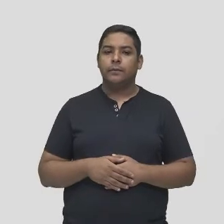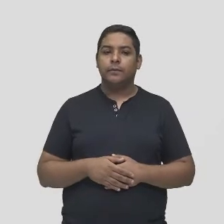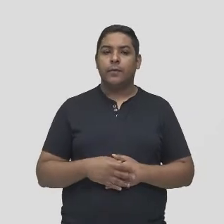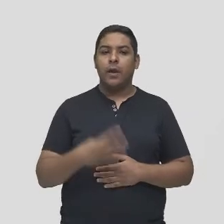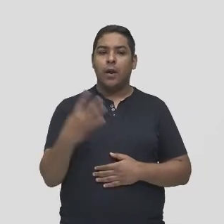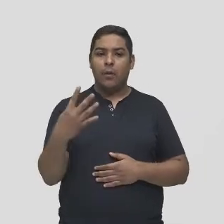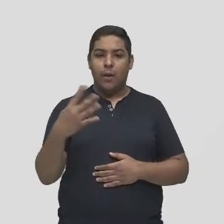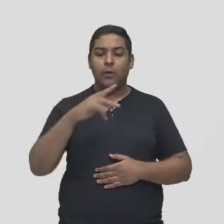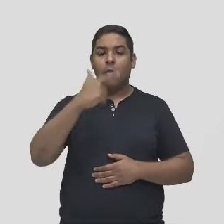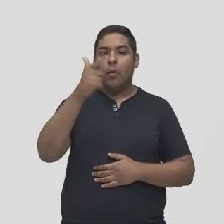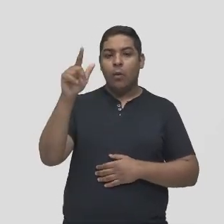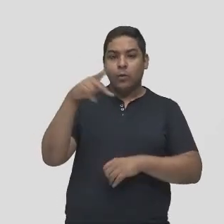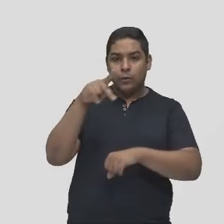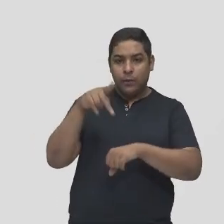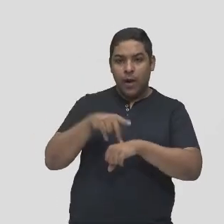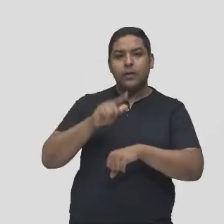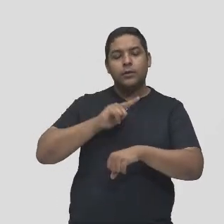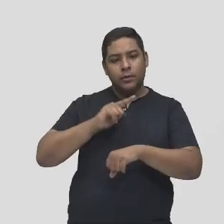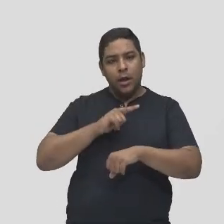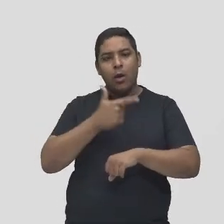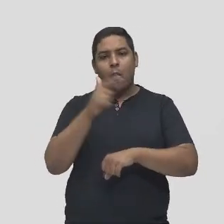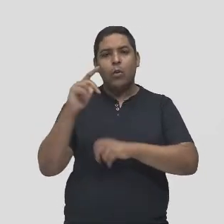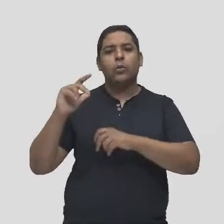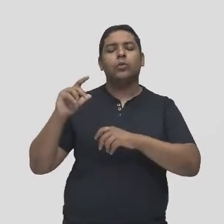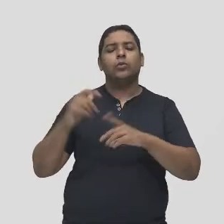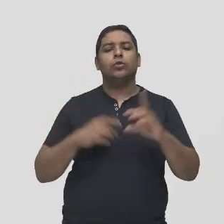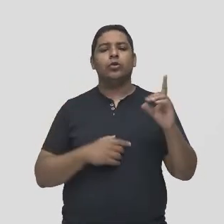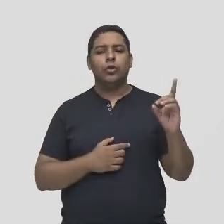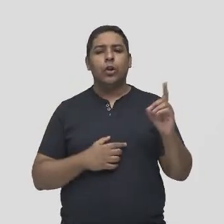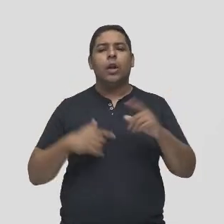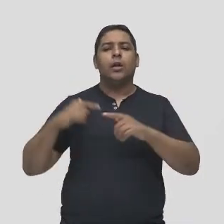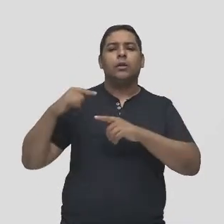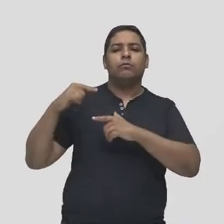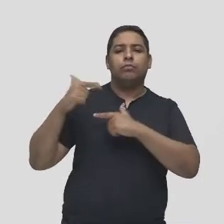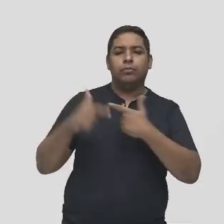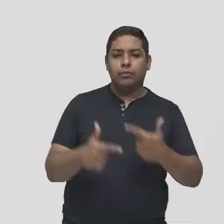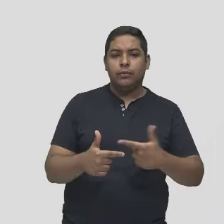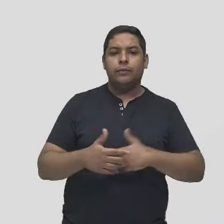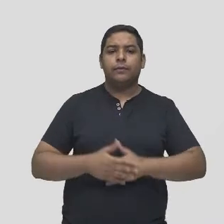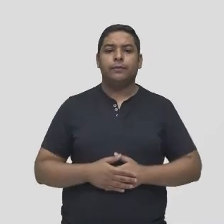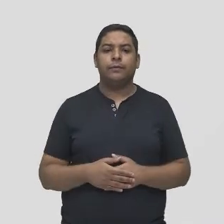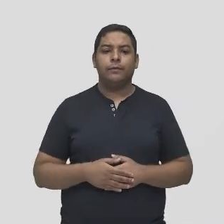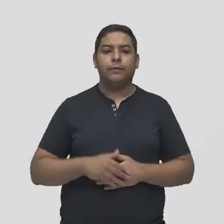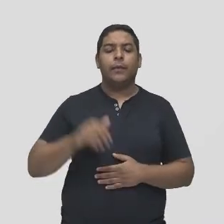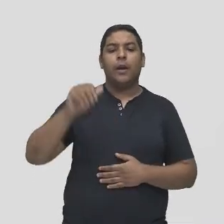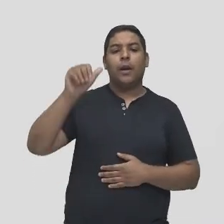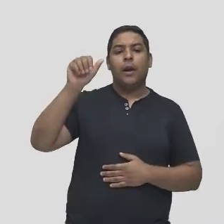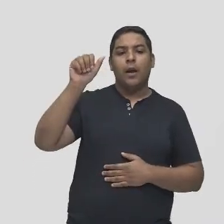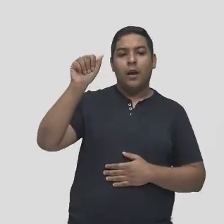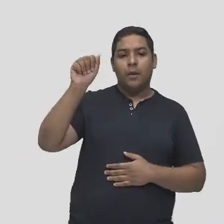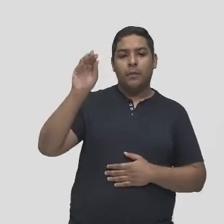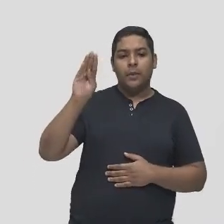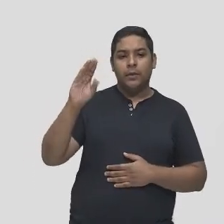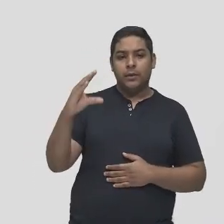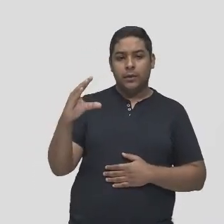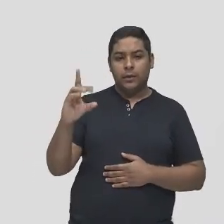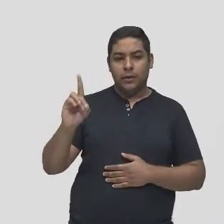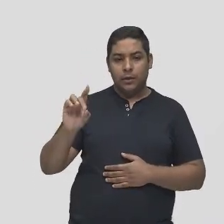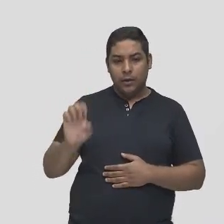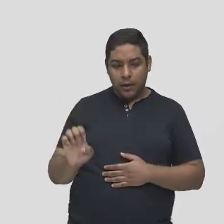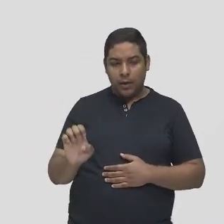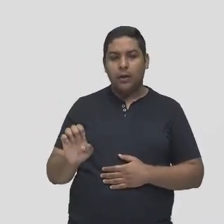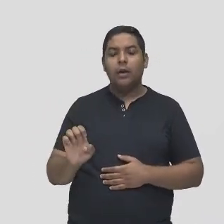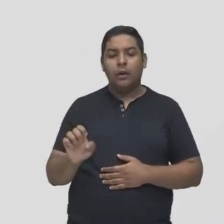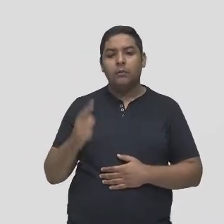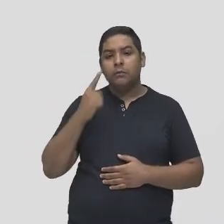países vão experimentar outros regimes de direita. Apenas uma alternativa de A e está correta e aponta os